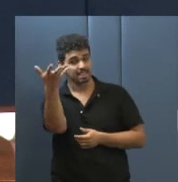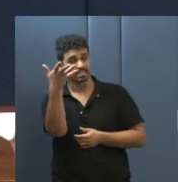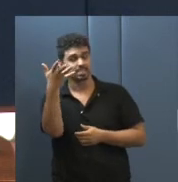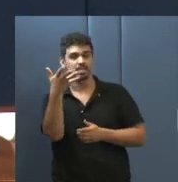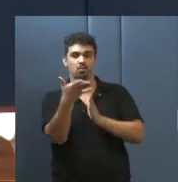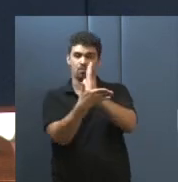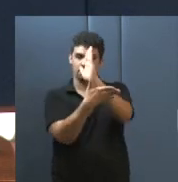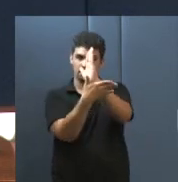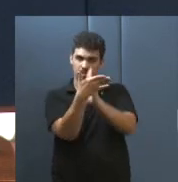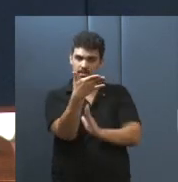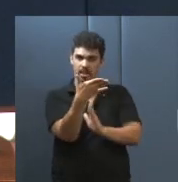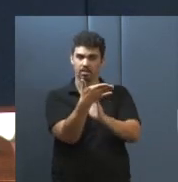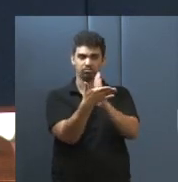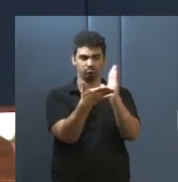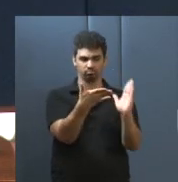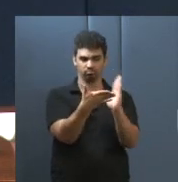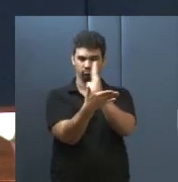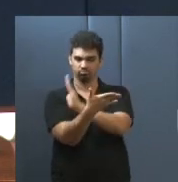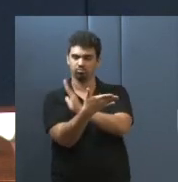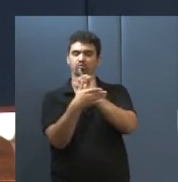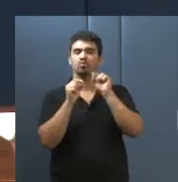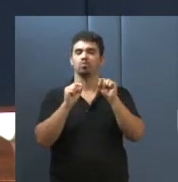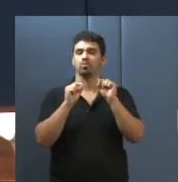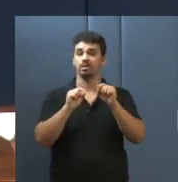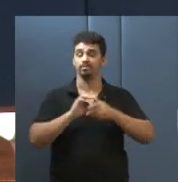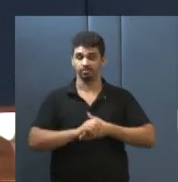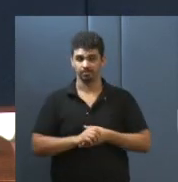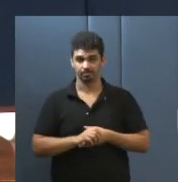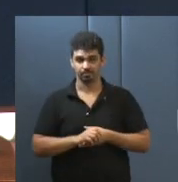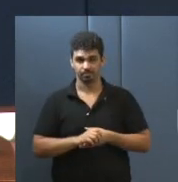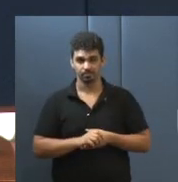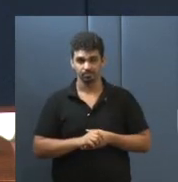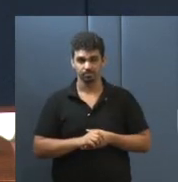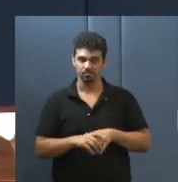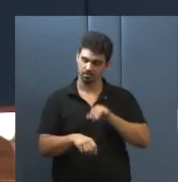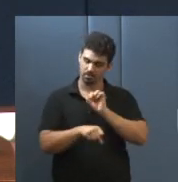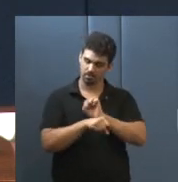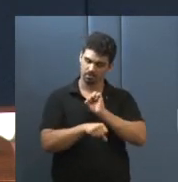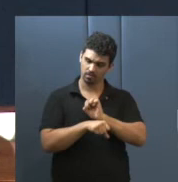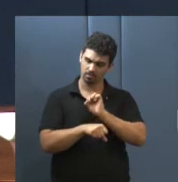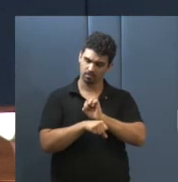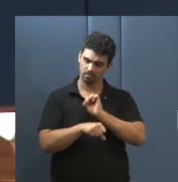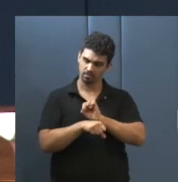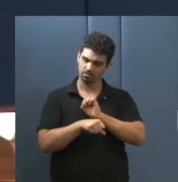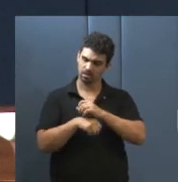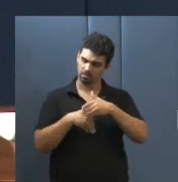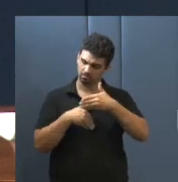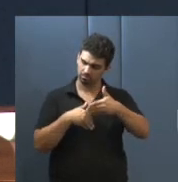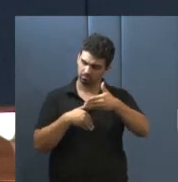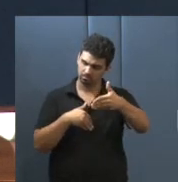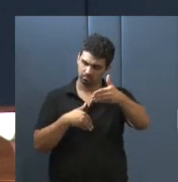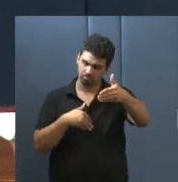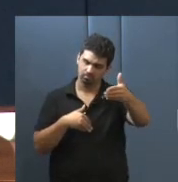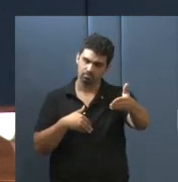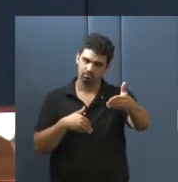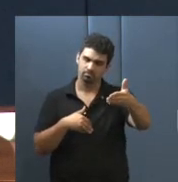meio a meio, como eu disse, foi a seguinte: vamos esperar a transição.